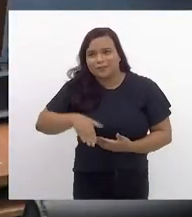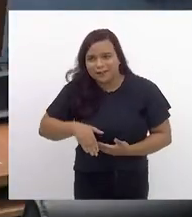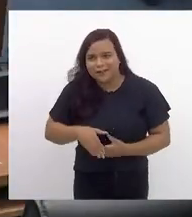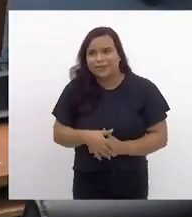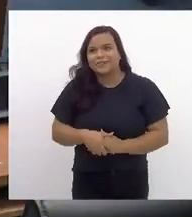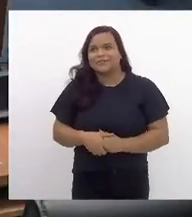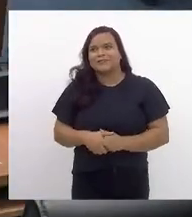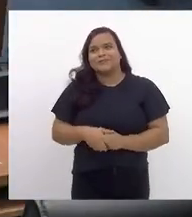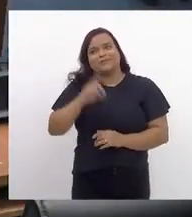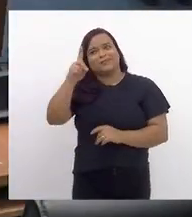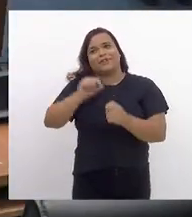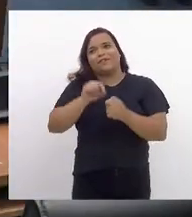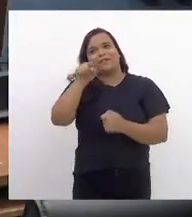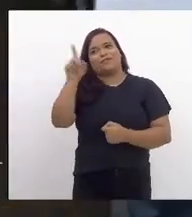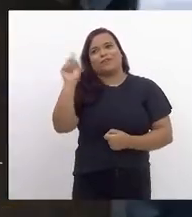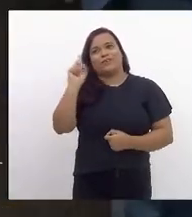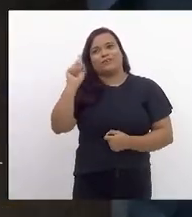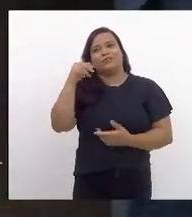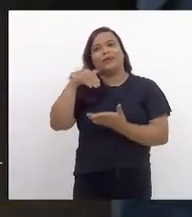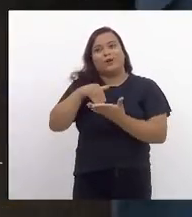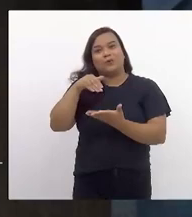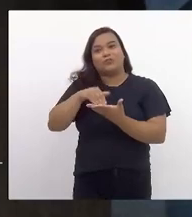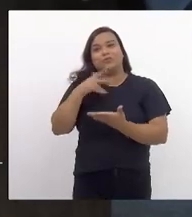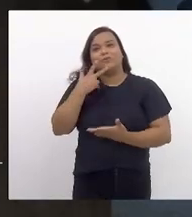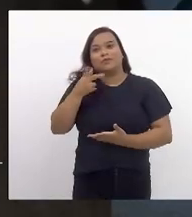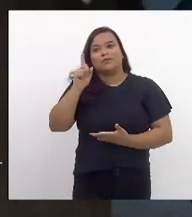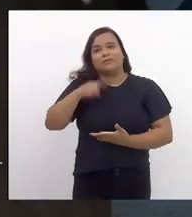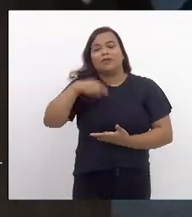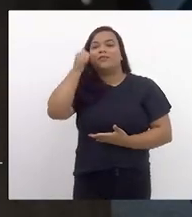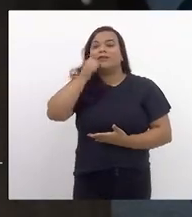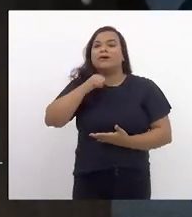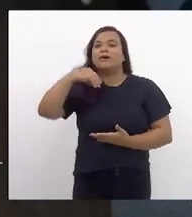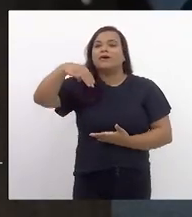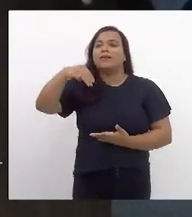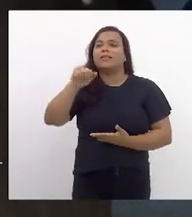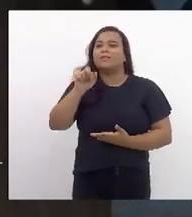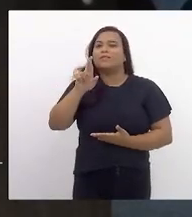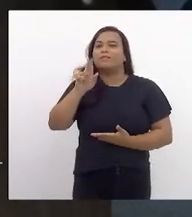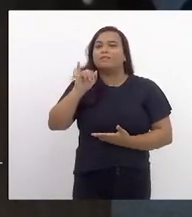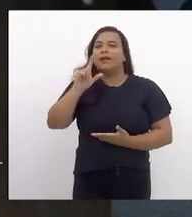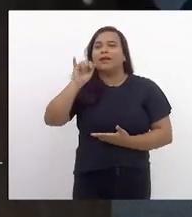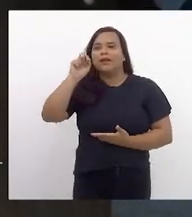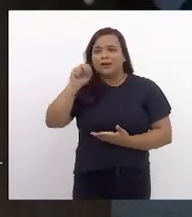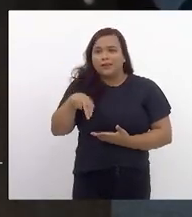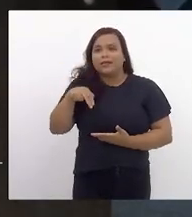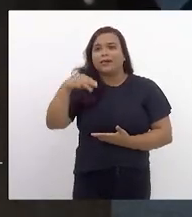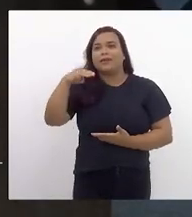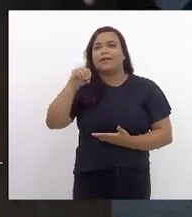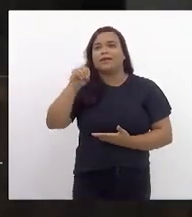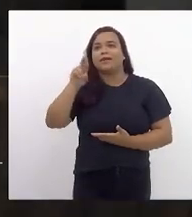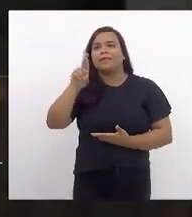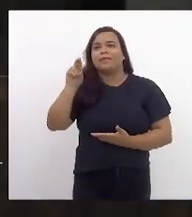faz isso não, que a última que falou isso foi a Marilyn Monroe pro John Kennedy.